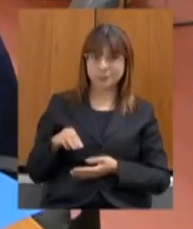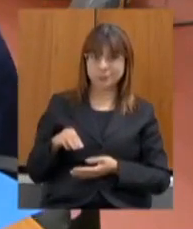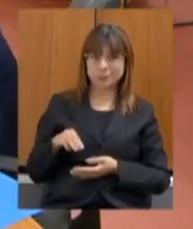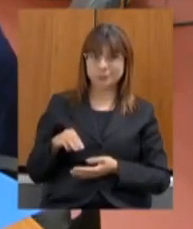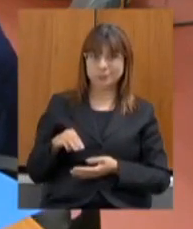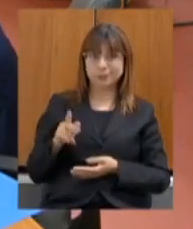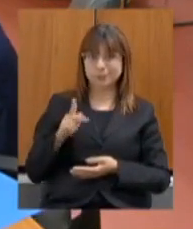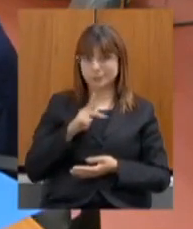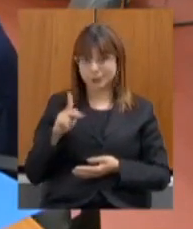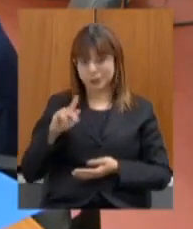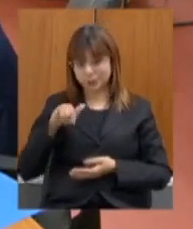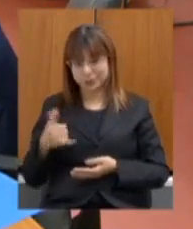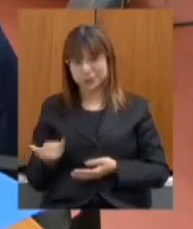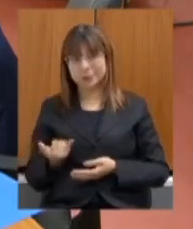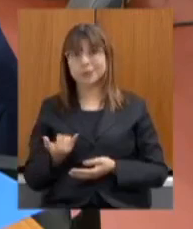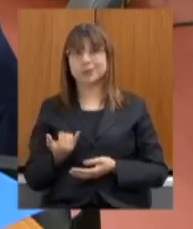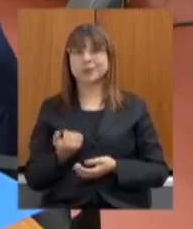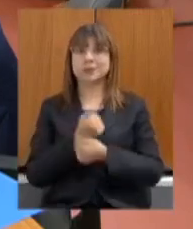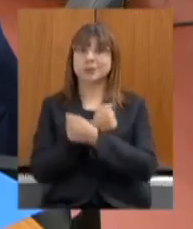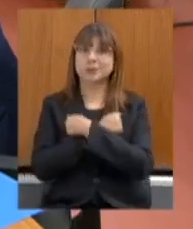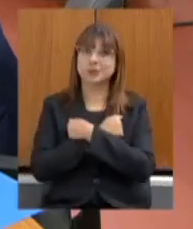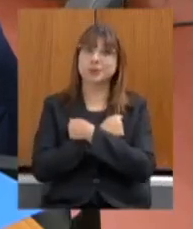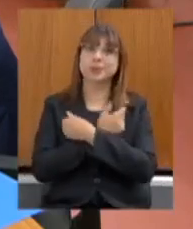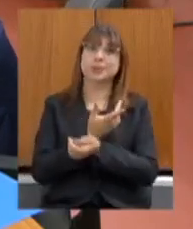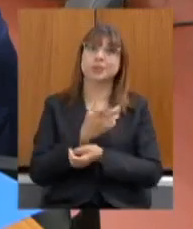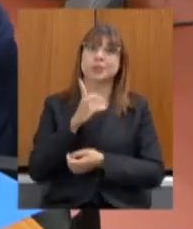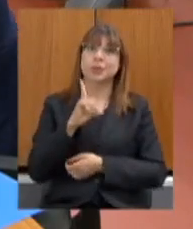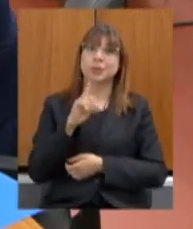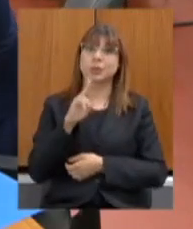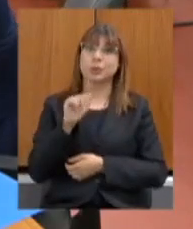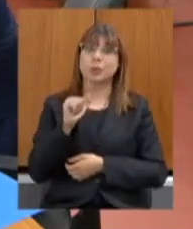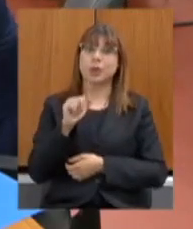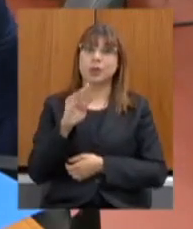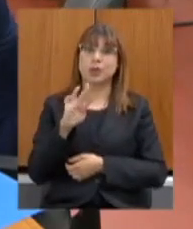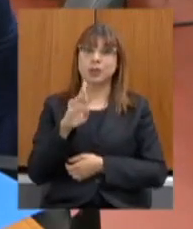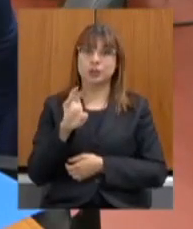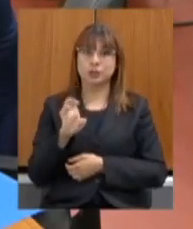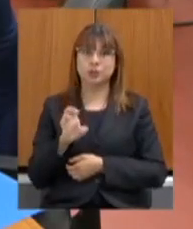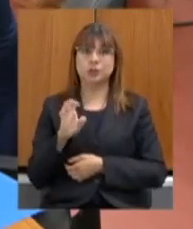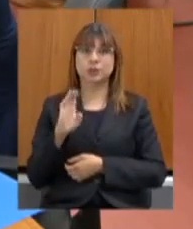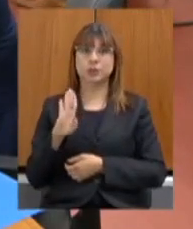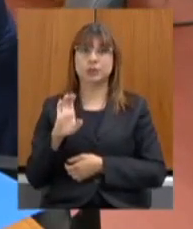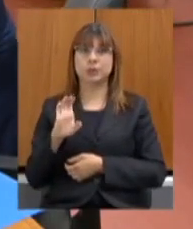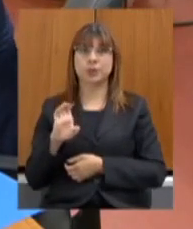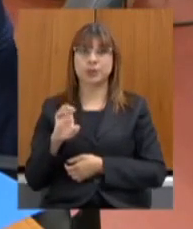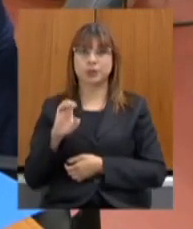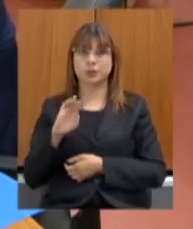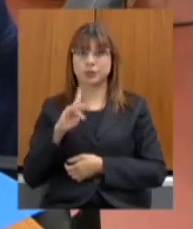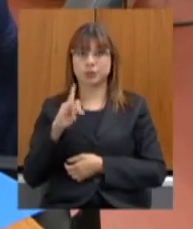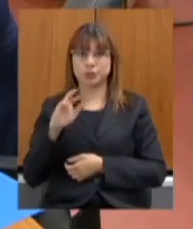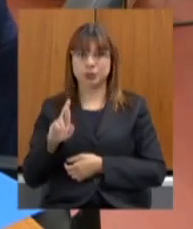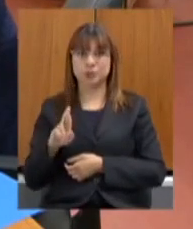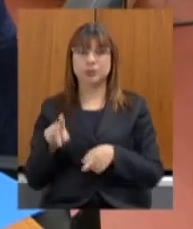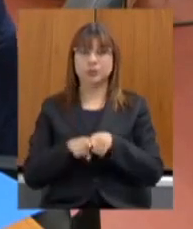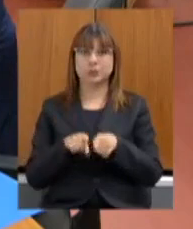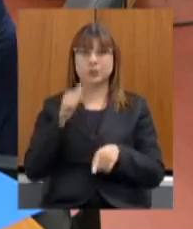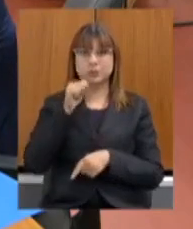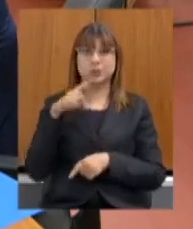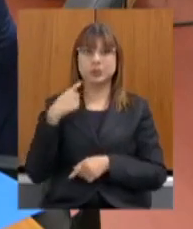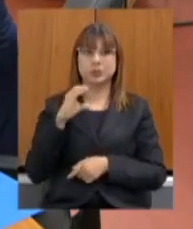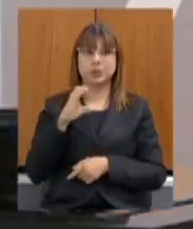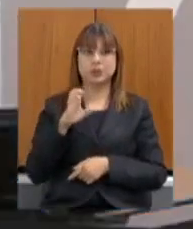Presidente, aproveitar para dar um abraço ao deputado Duarte Bechir, que se faz presente. Assim como a deputada Celise recuperou recentemente